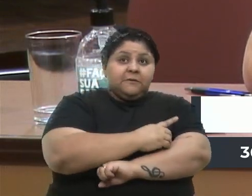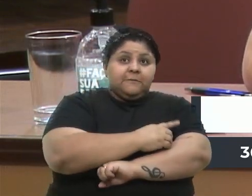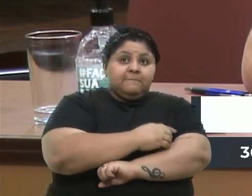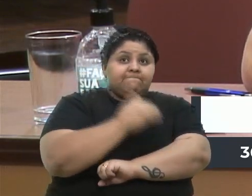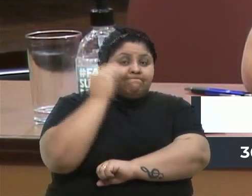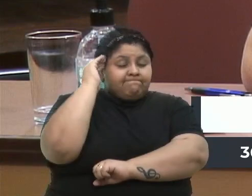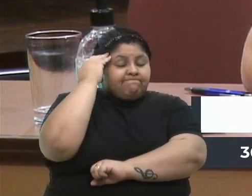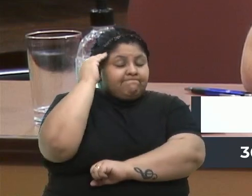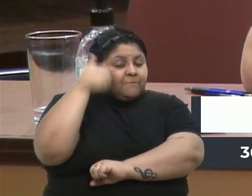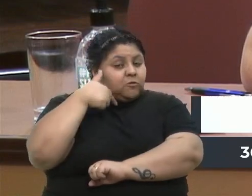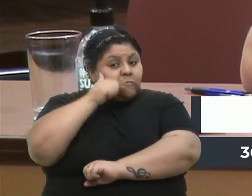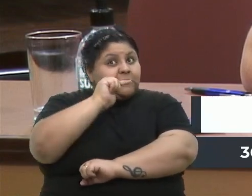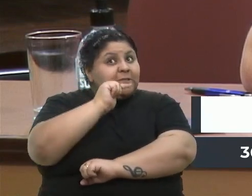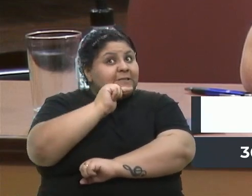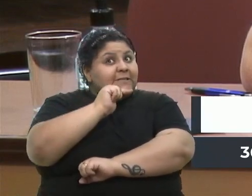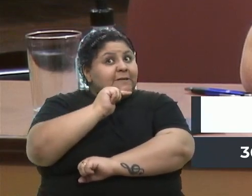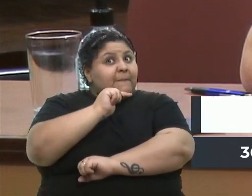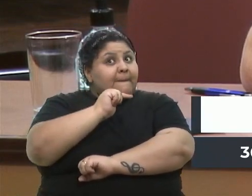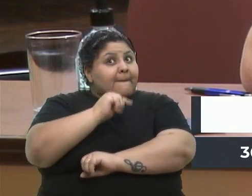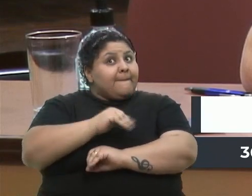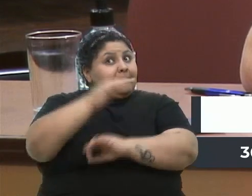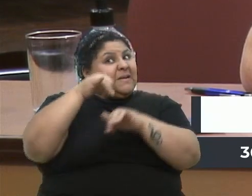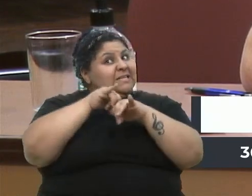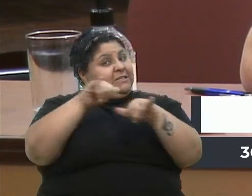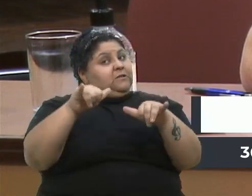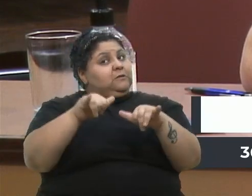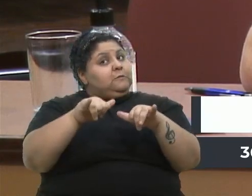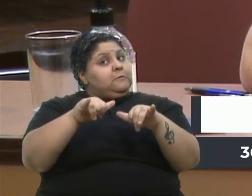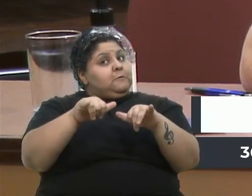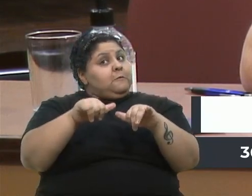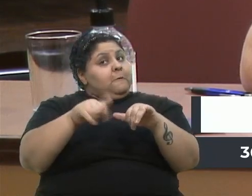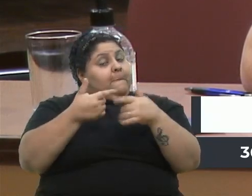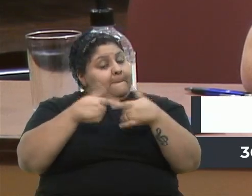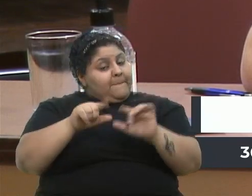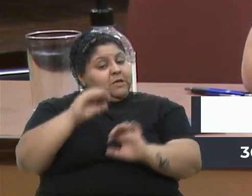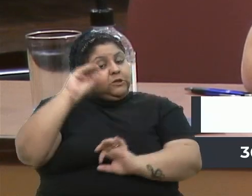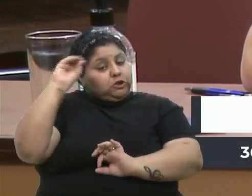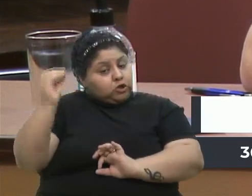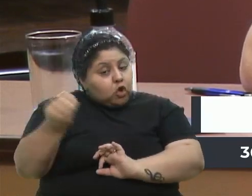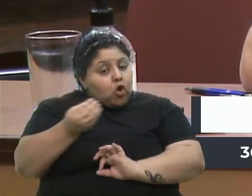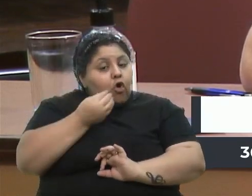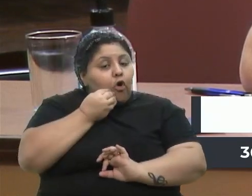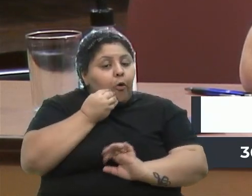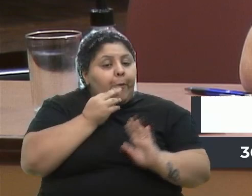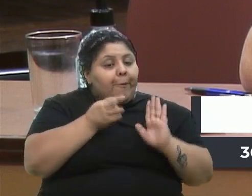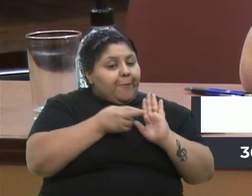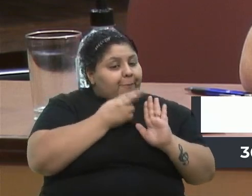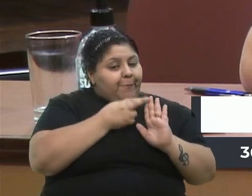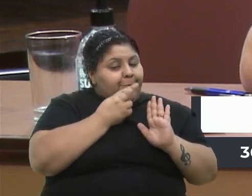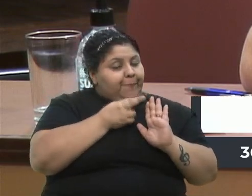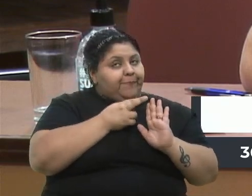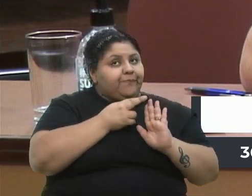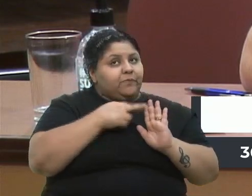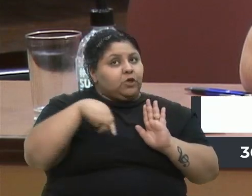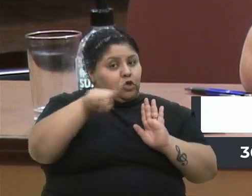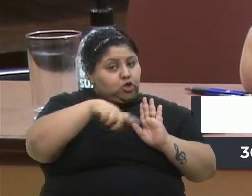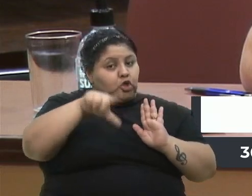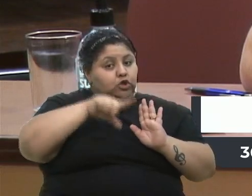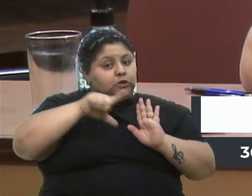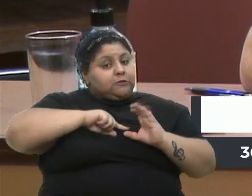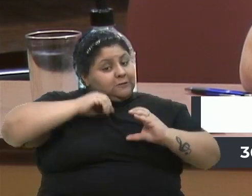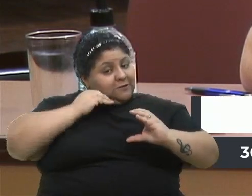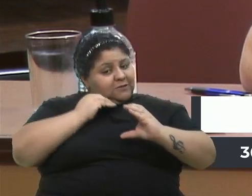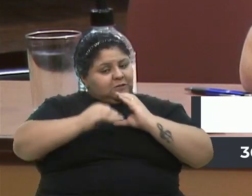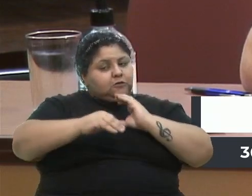mais informações da CPI. Mas, com certeza, no relatório, e aqui não está a nossa relatora, nós temos que encaminhar